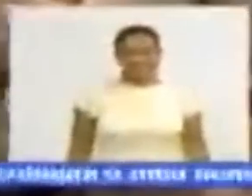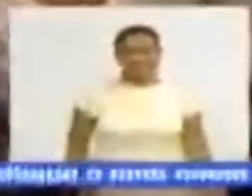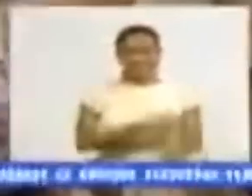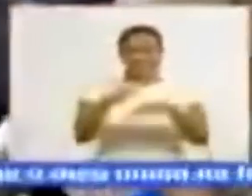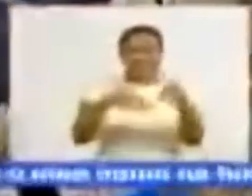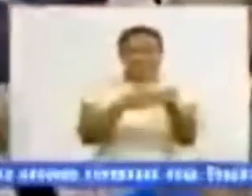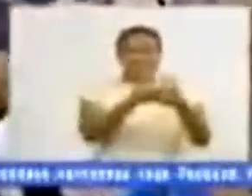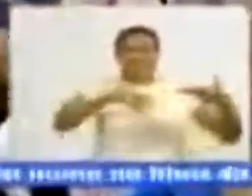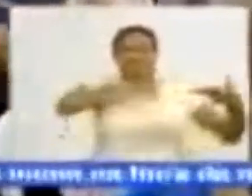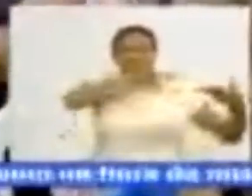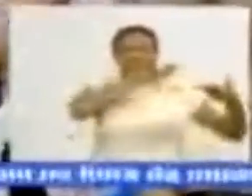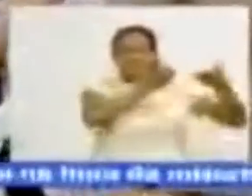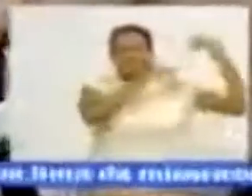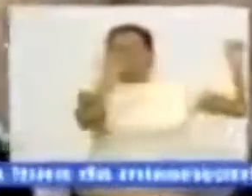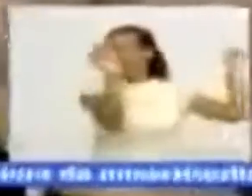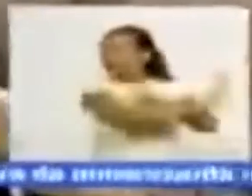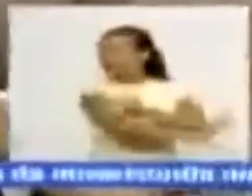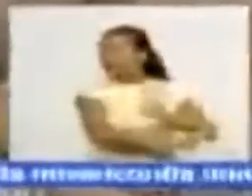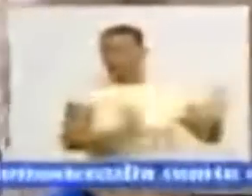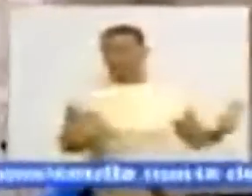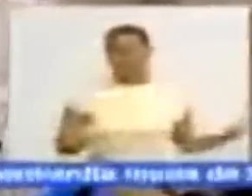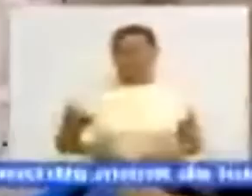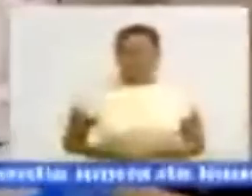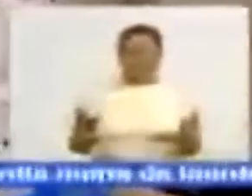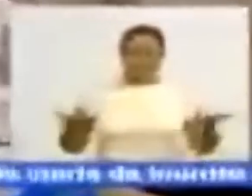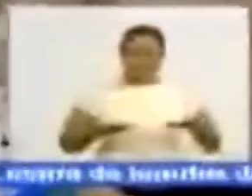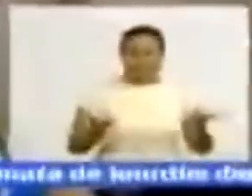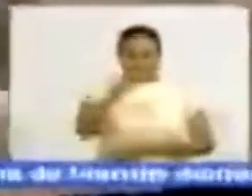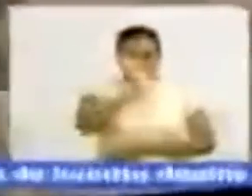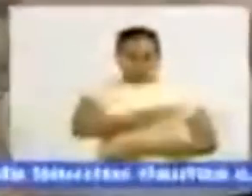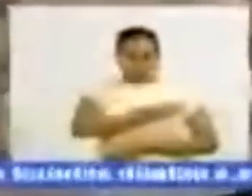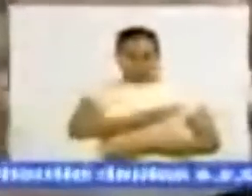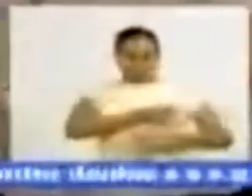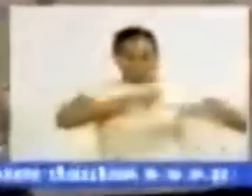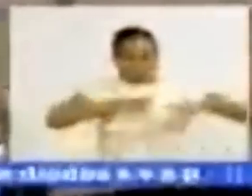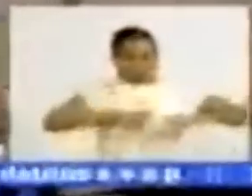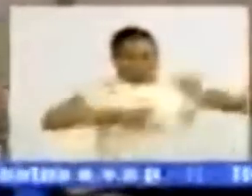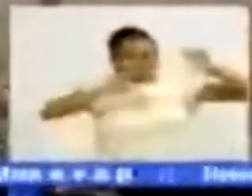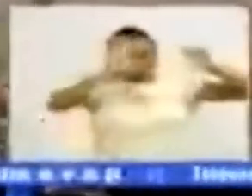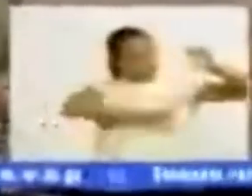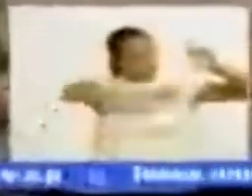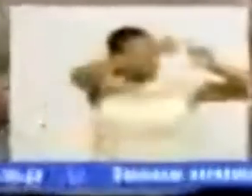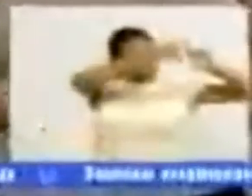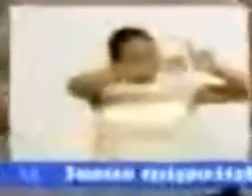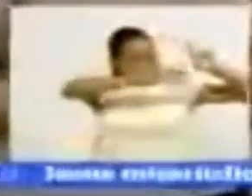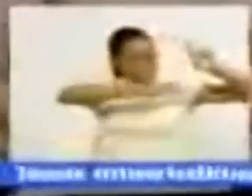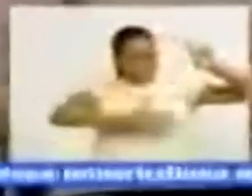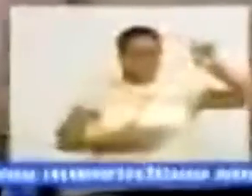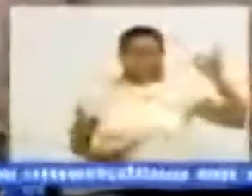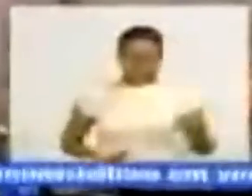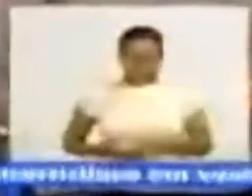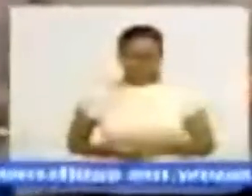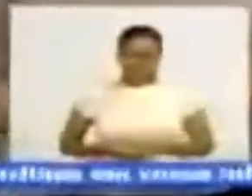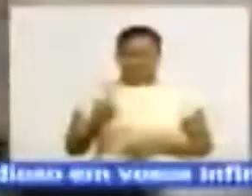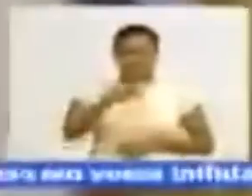Joga tudo aquilo que não valeu fora. E faça do seu coração um lugar de misericórdia.